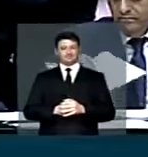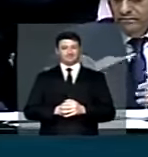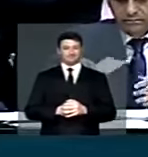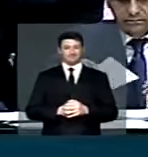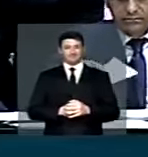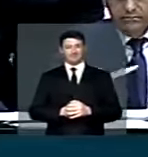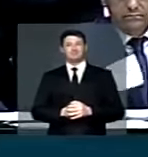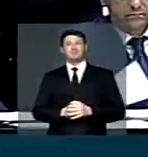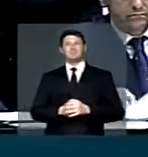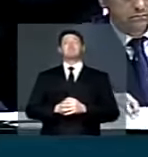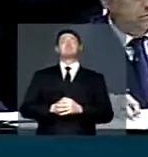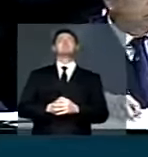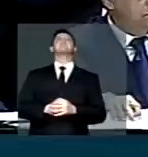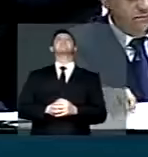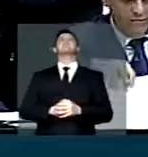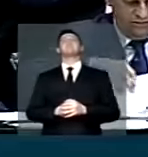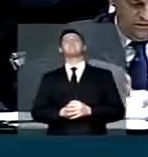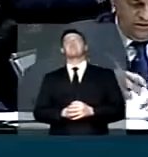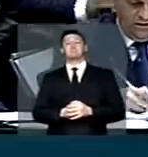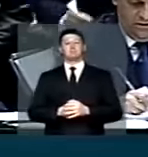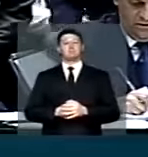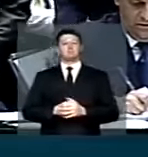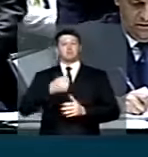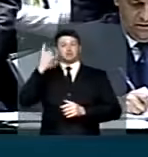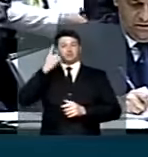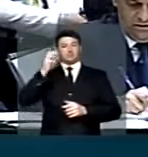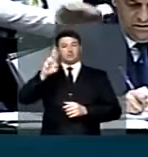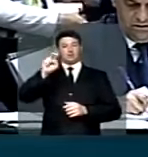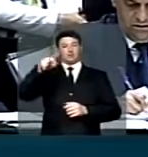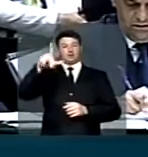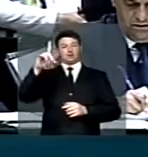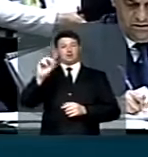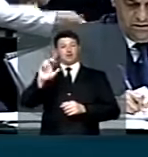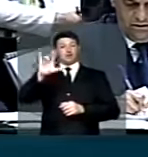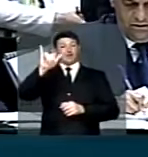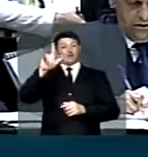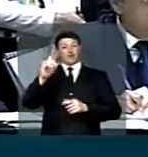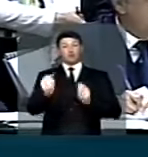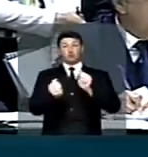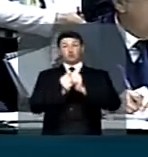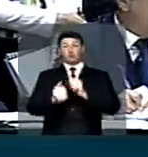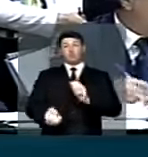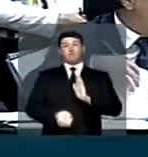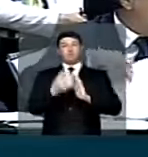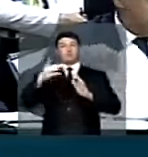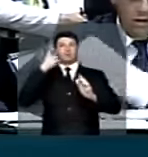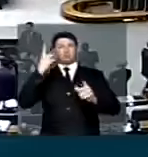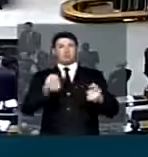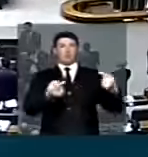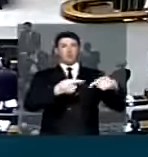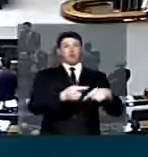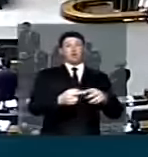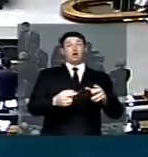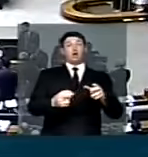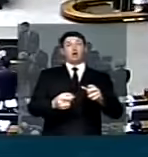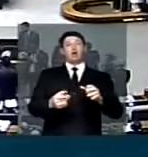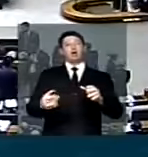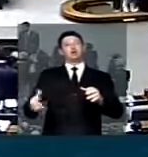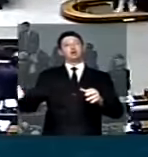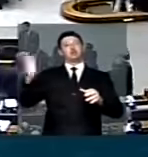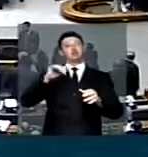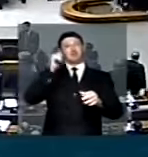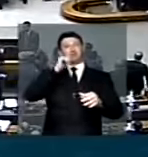Presidente, Roberto Brito voltou como apoio. Deputado Ronaldo Caiado, juntamente com vários parlamentares da oposição, trazem aqui ao plenário neste momento